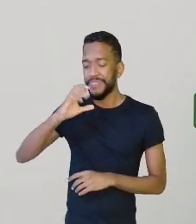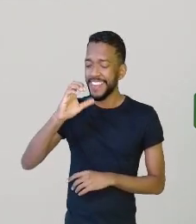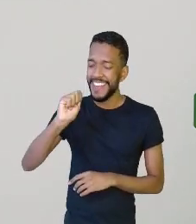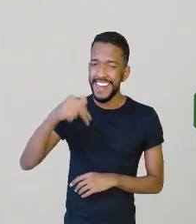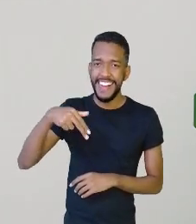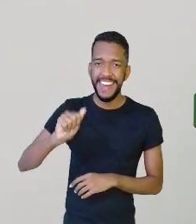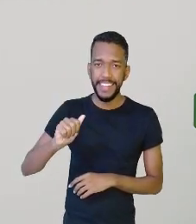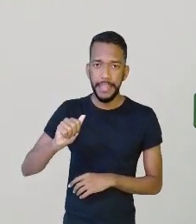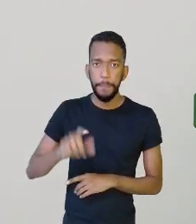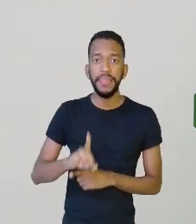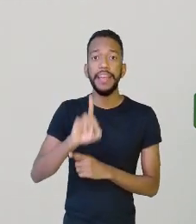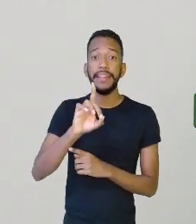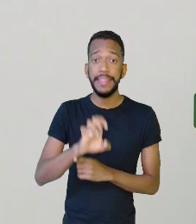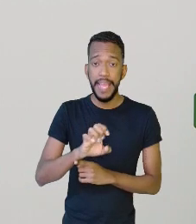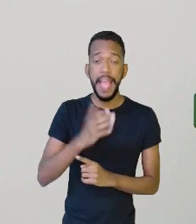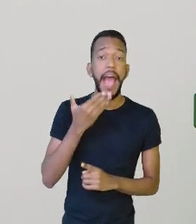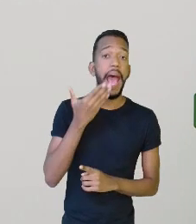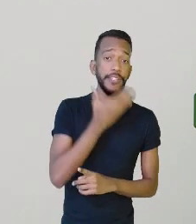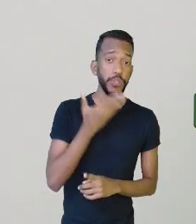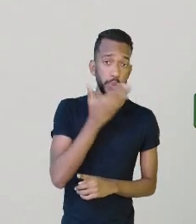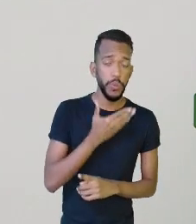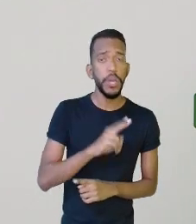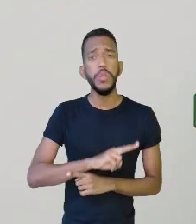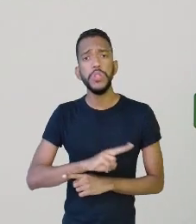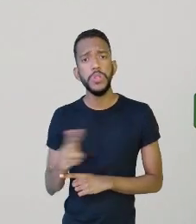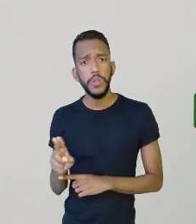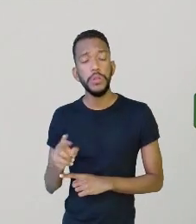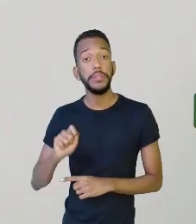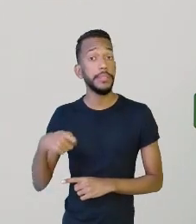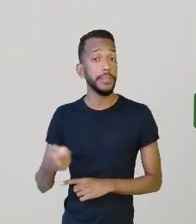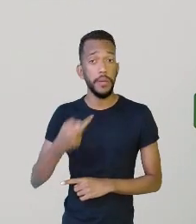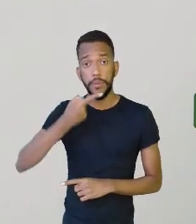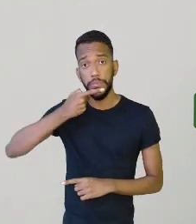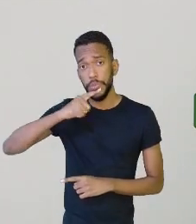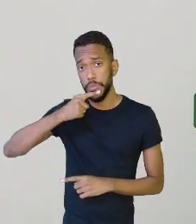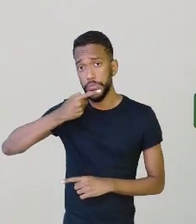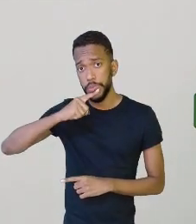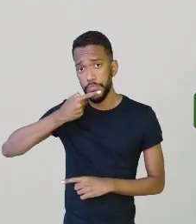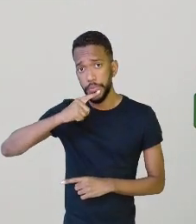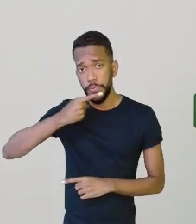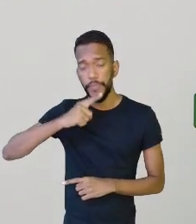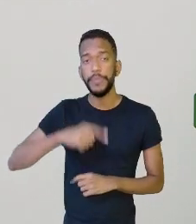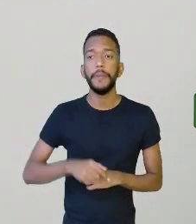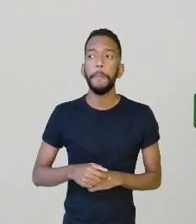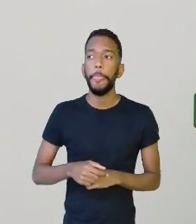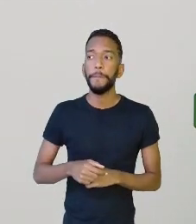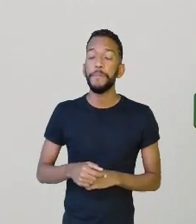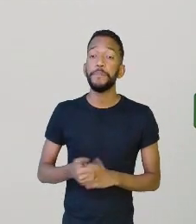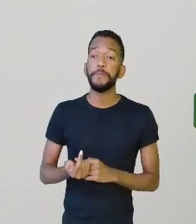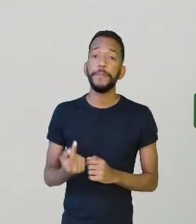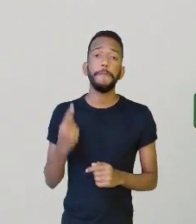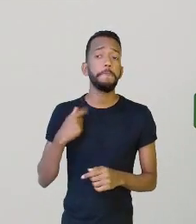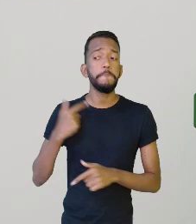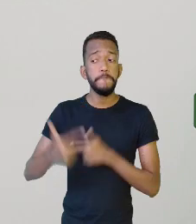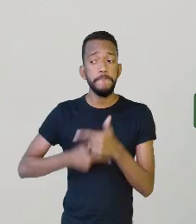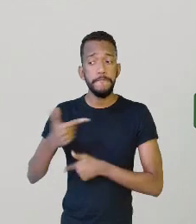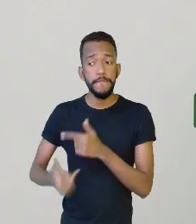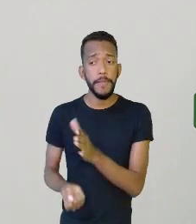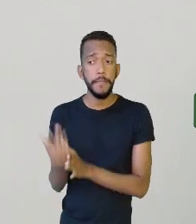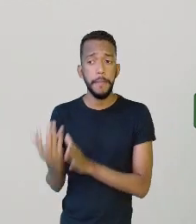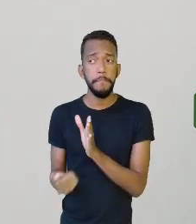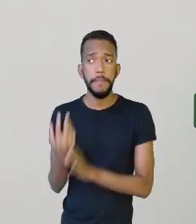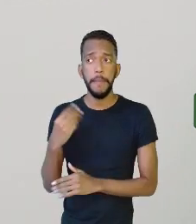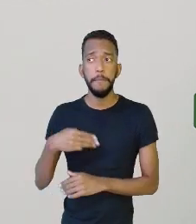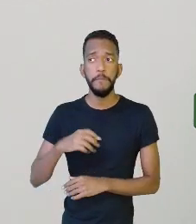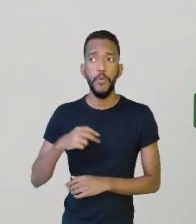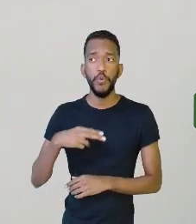estamos falando dessa sociedade açucareira que nesse período produzia uma coisa, monocultura.